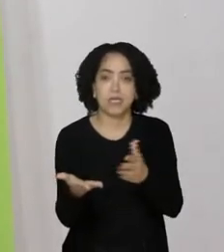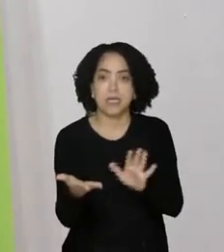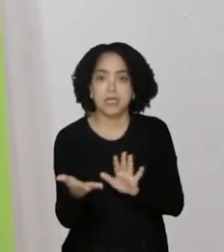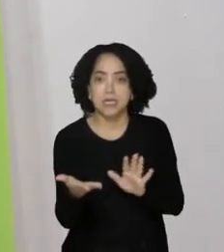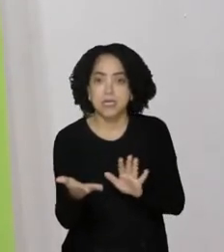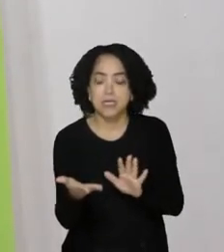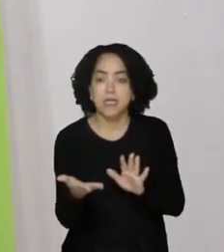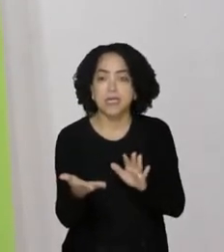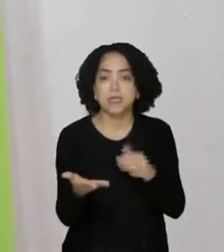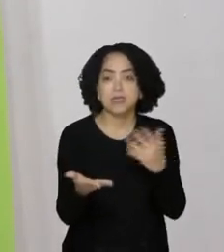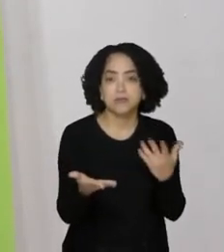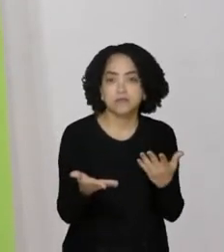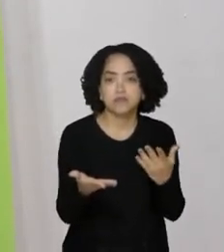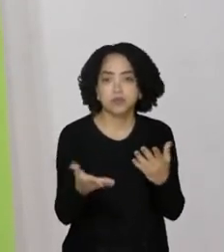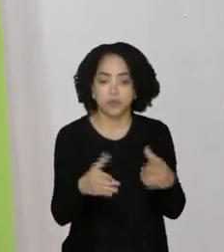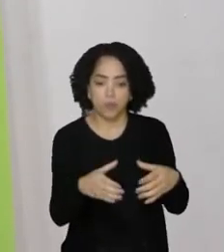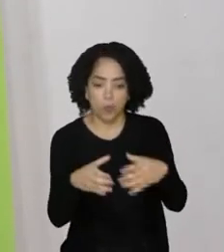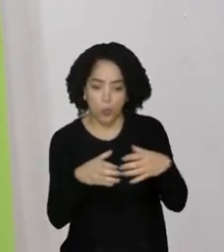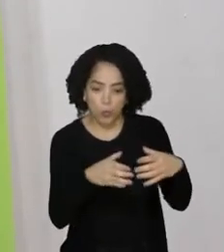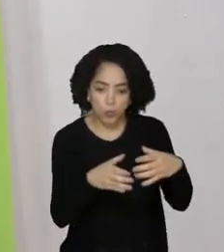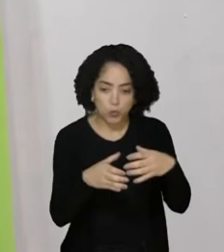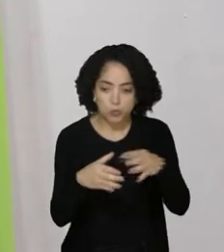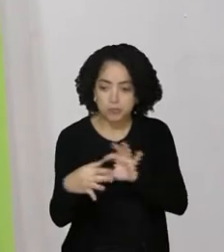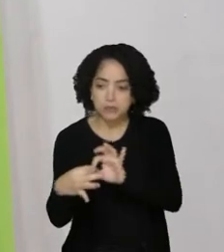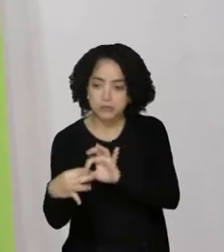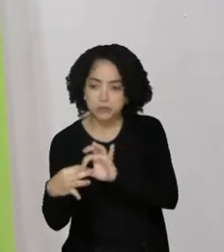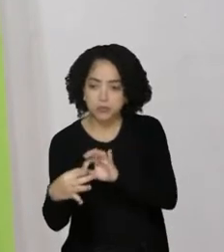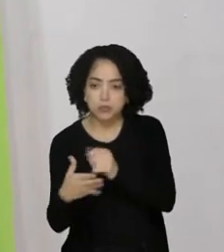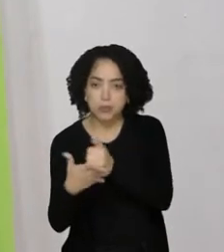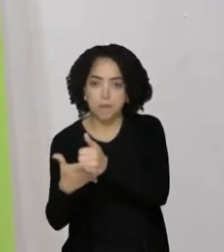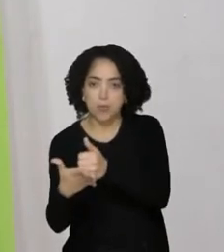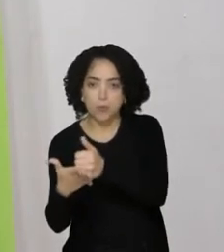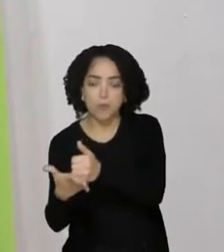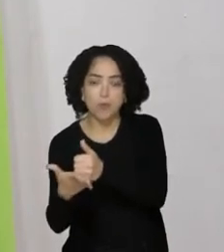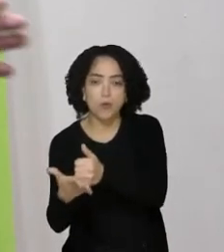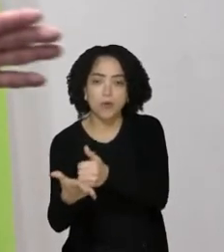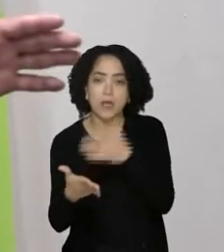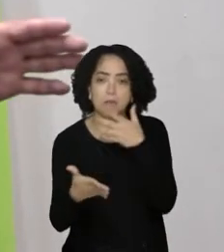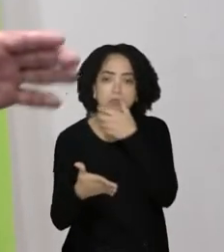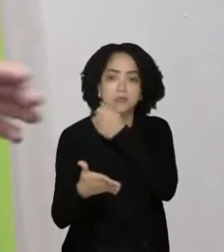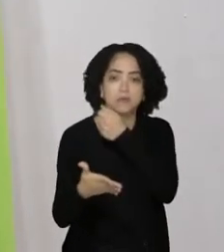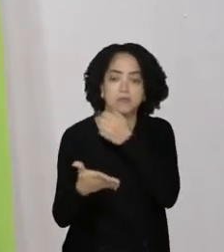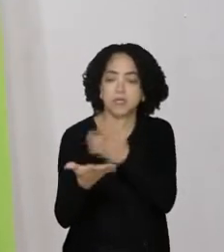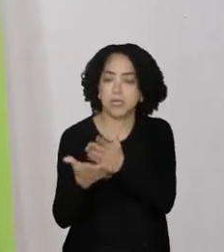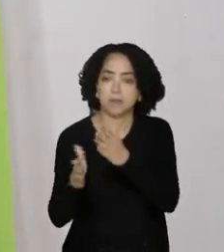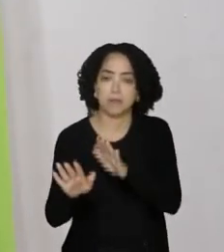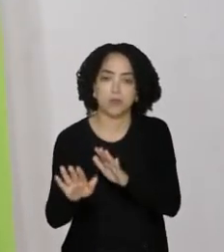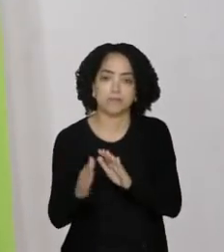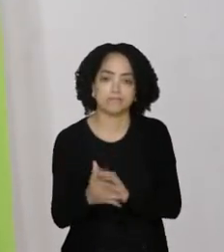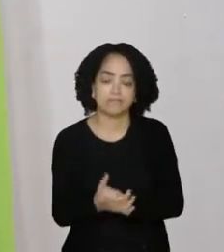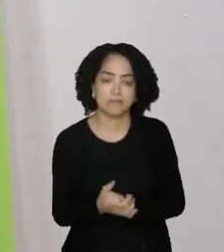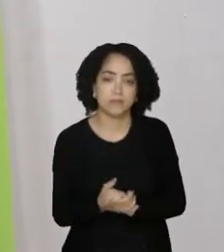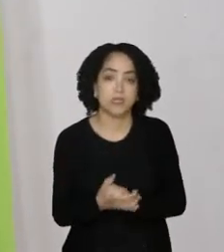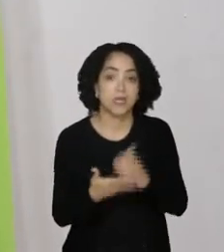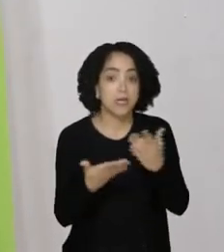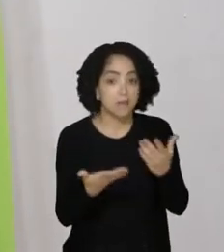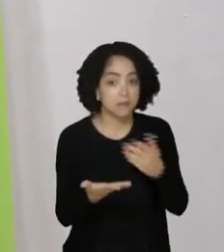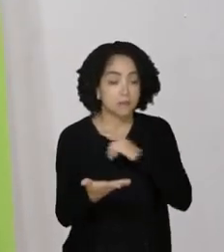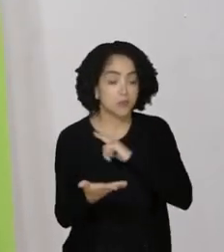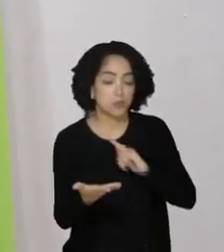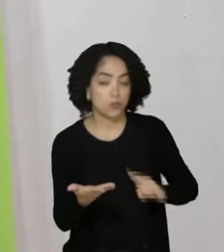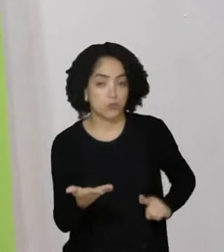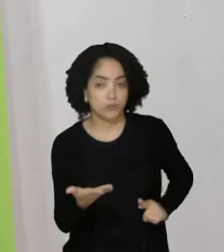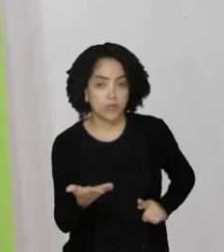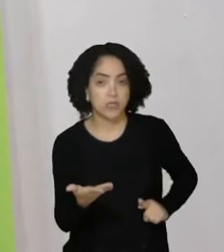uma uma instituição para se grudar para tentar se salvar faliu então o governador